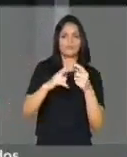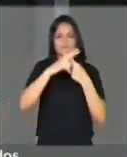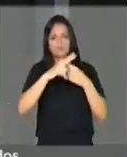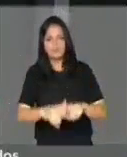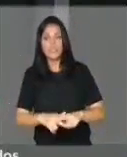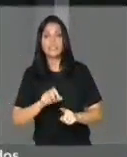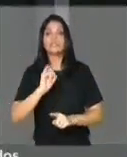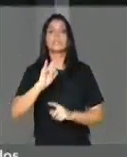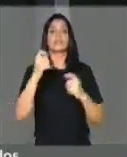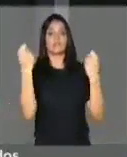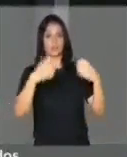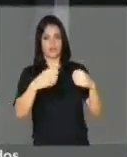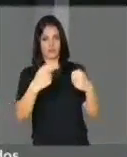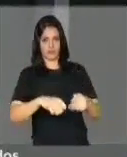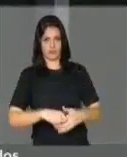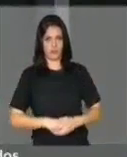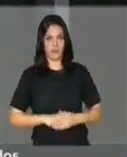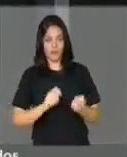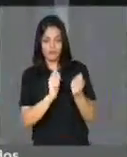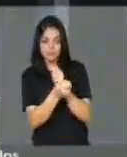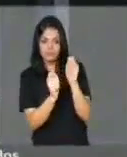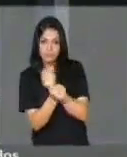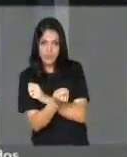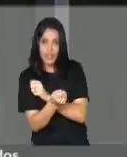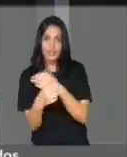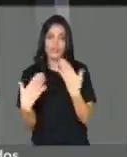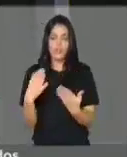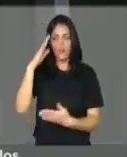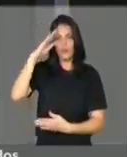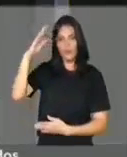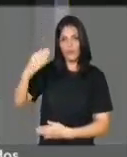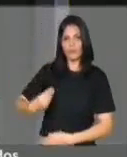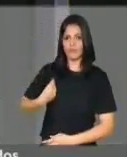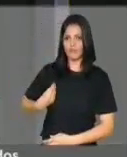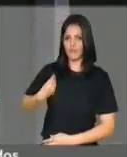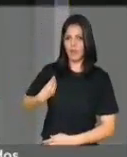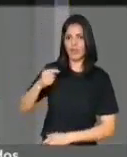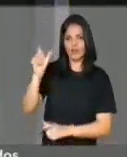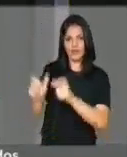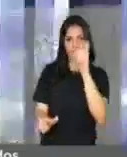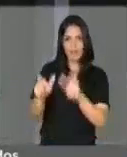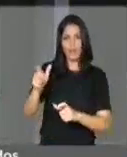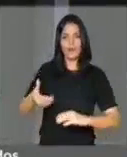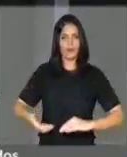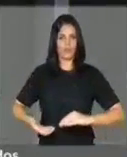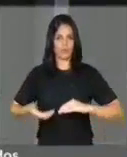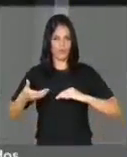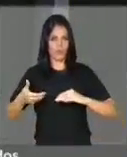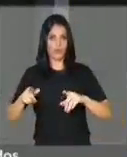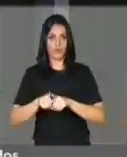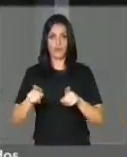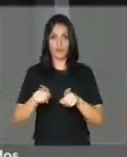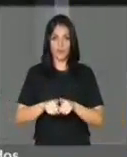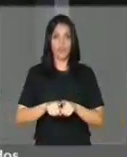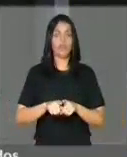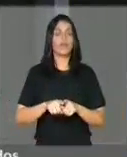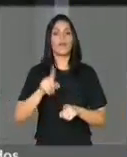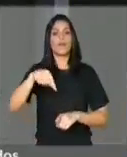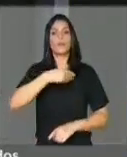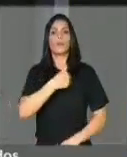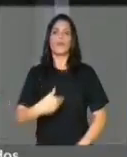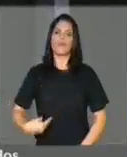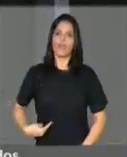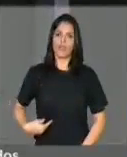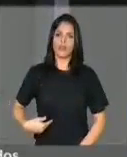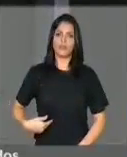quando necessário. Para tanto, é fundamental a participação de legisladores e do poder público, deputado